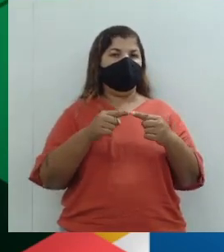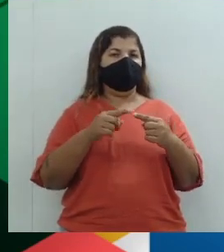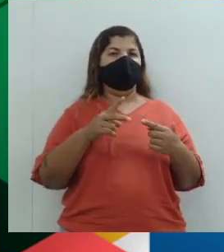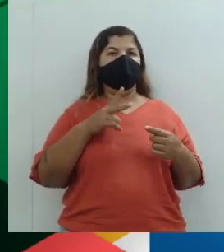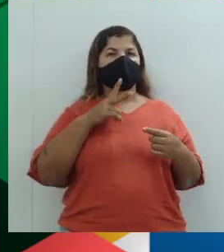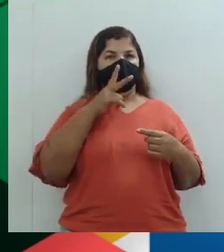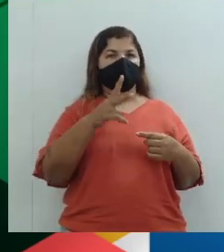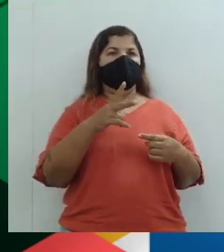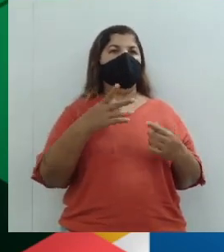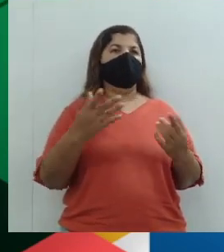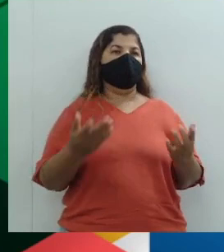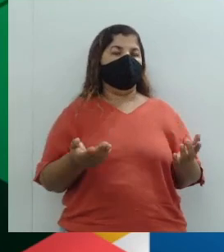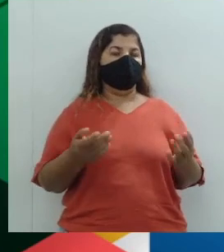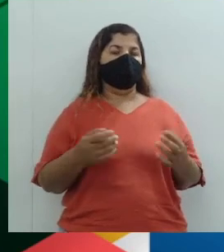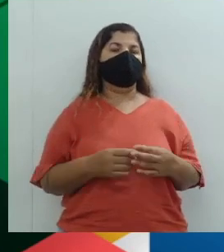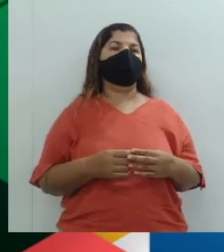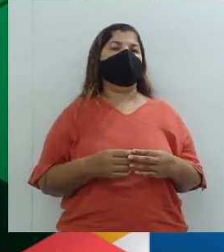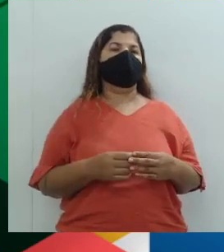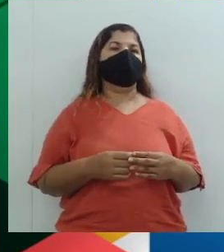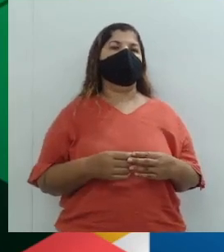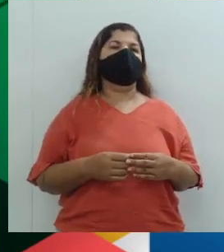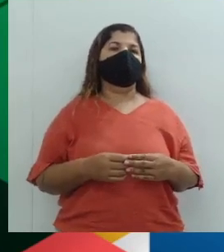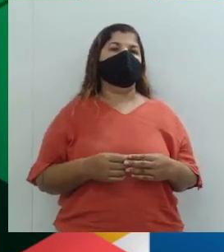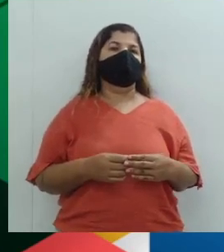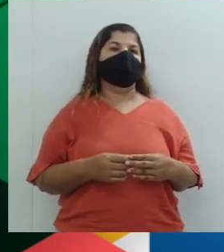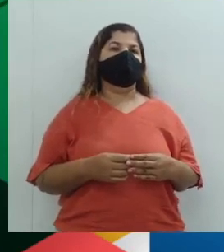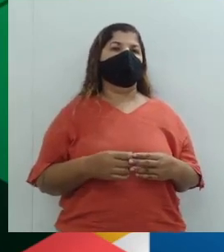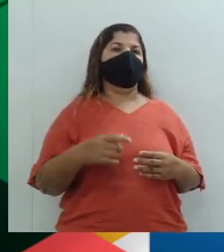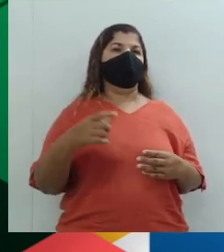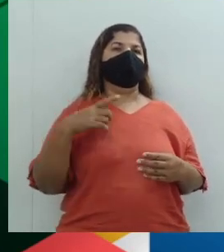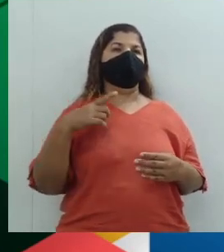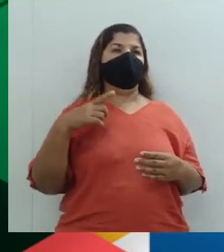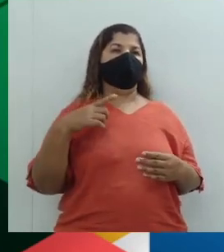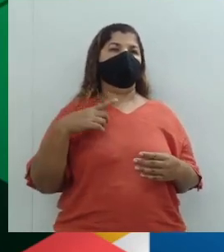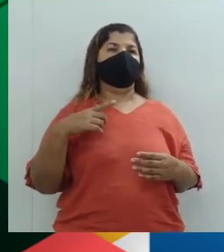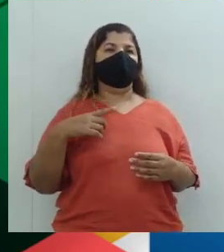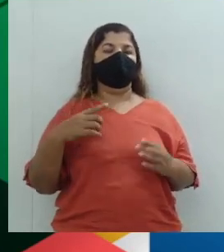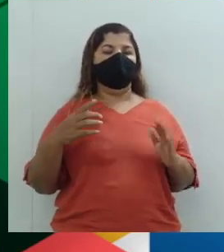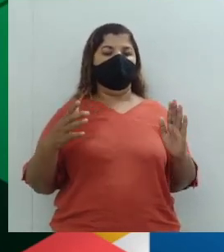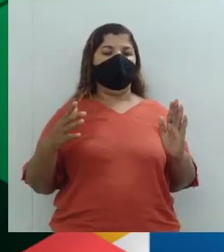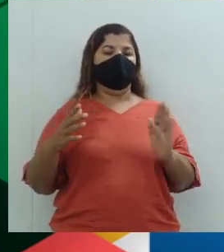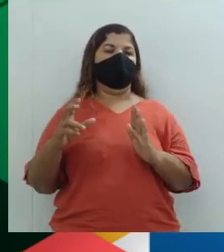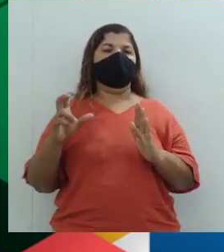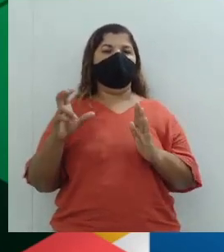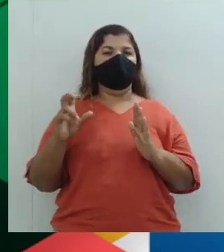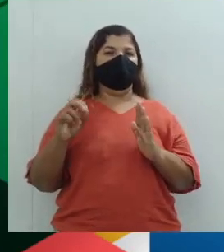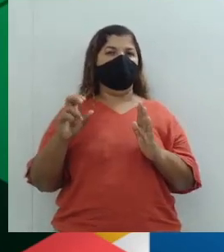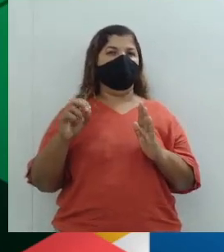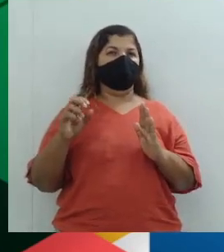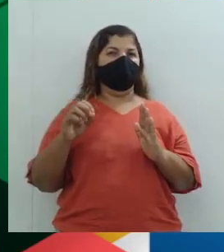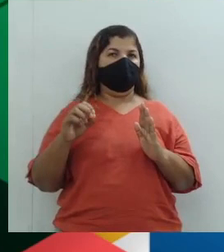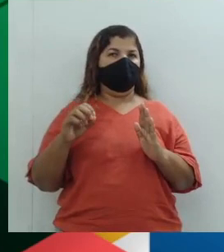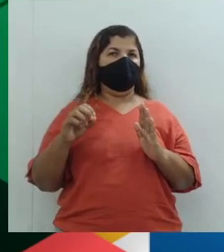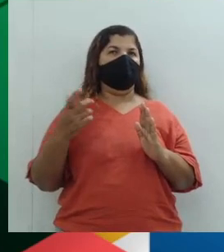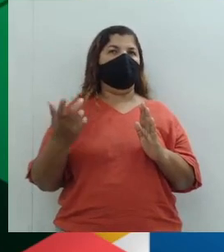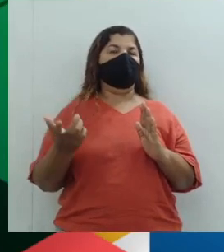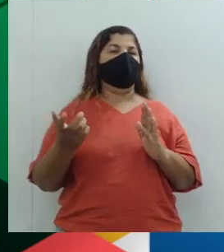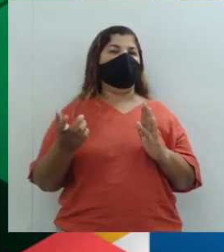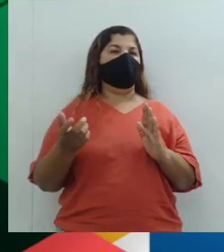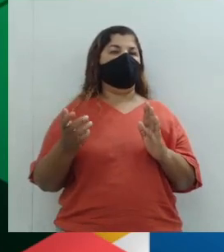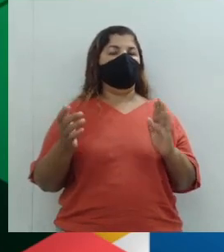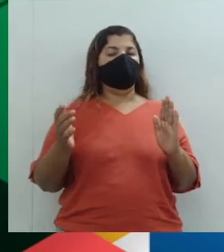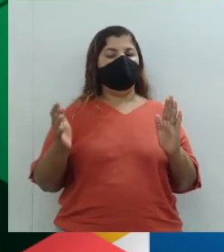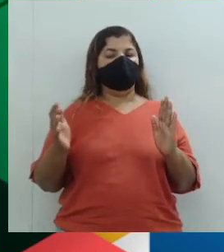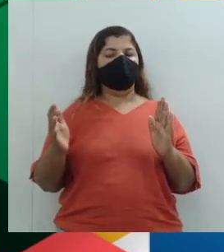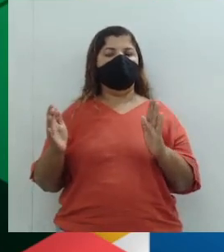ver aí como solucionar esse problema, né? Eu tenho uma força aí de 50 newtons que empurra esses 3 caixotes aí. A gente já pode pensar esses